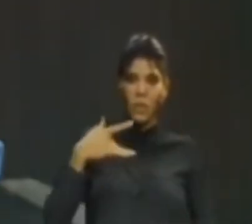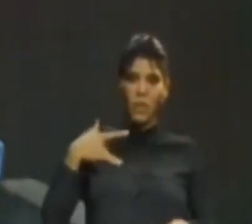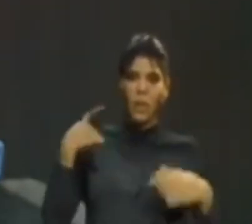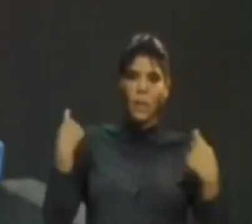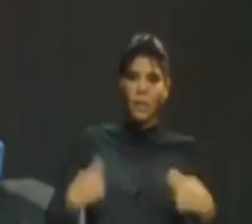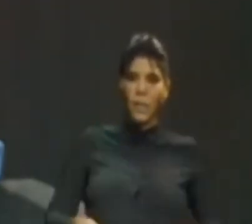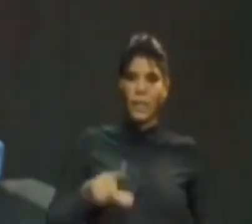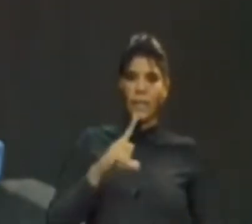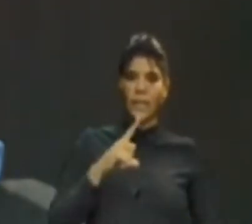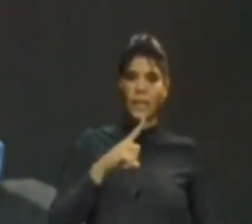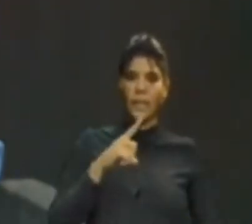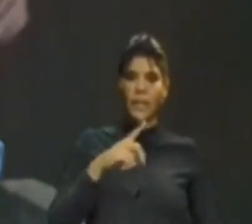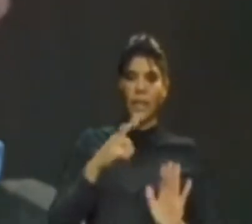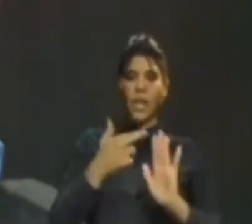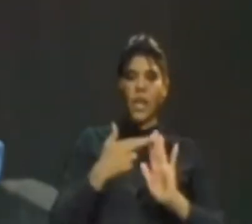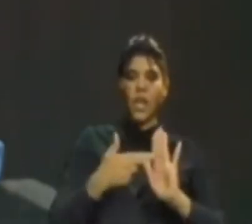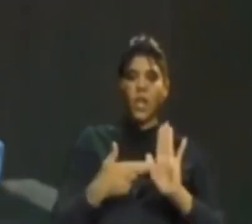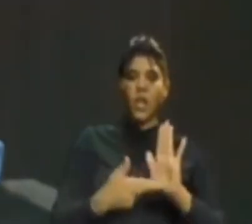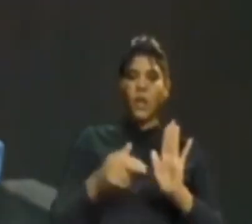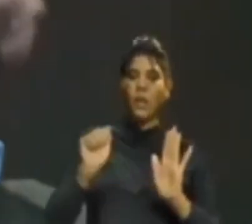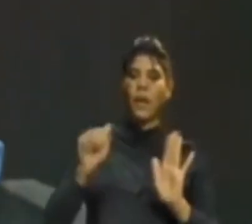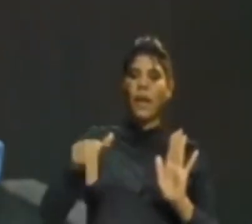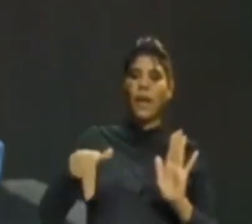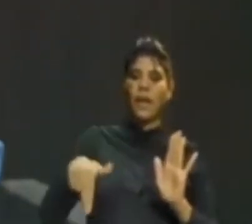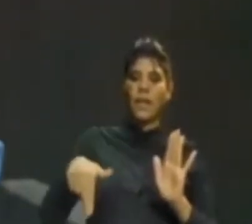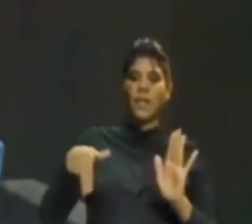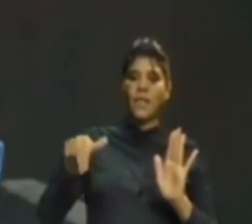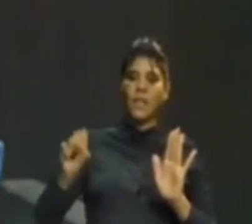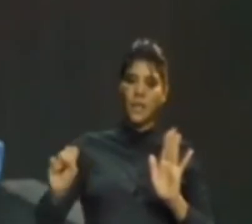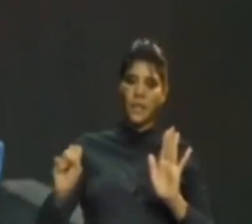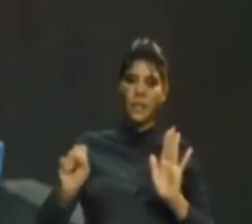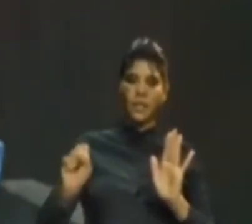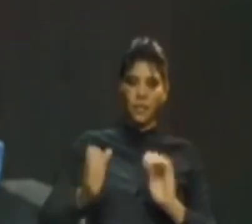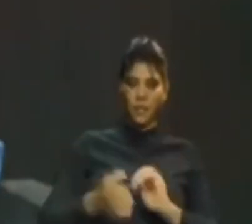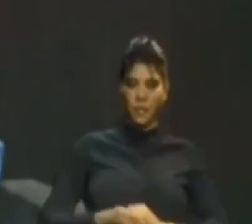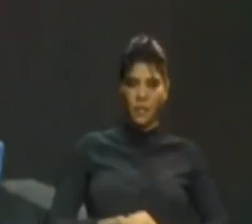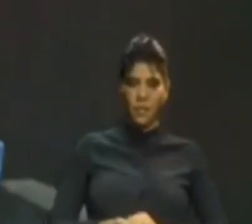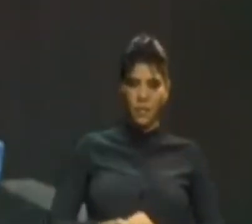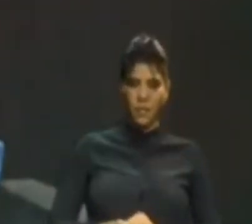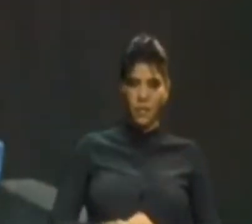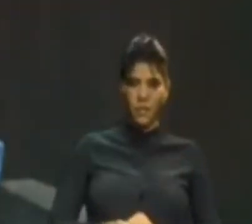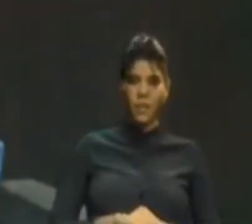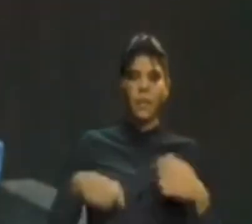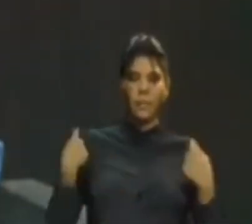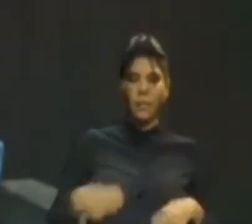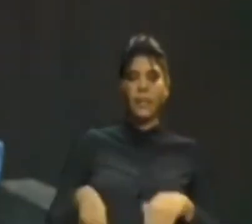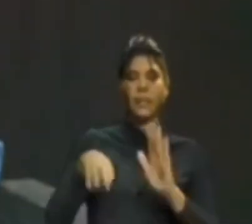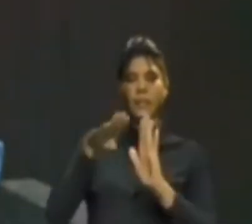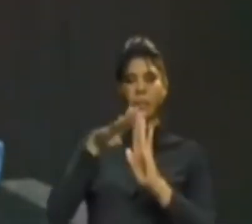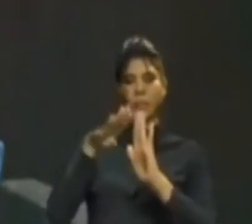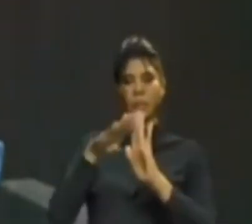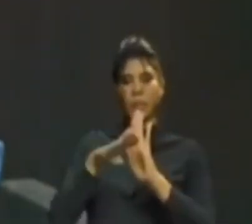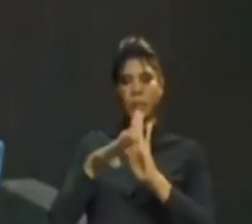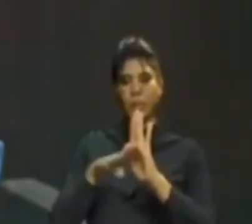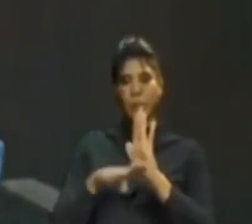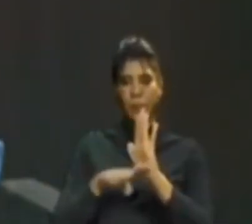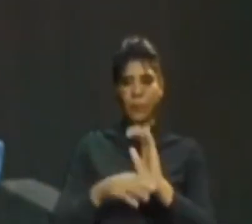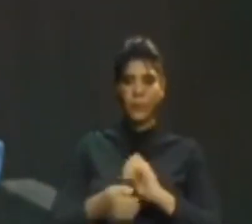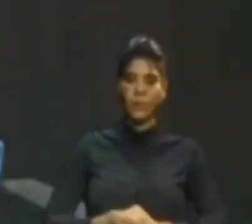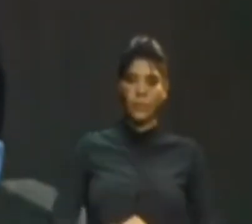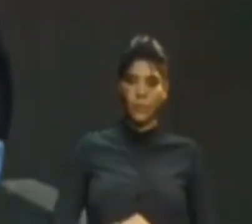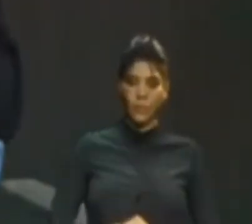Norma da AMS Ou seja a medida provisória diz que Norma da MS vai ter que explicitar o rol taxativo